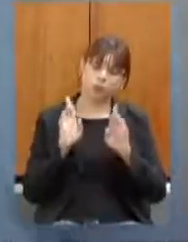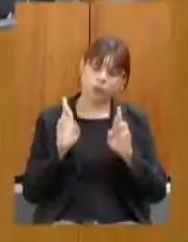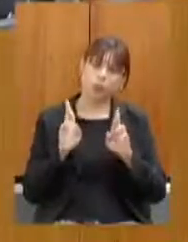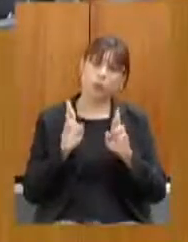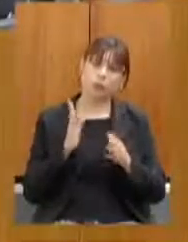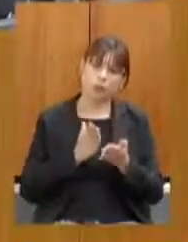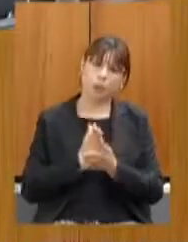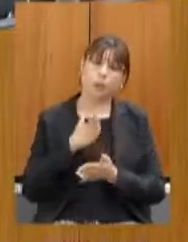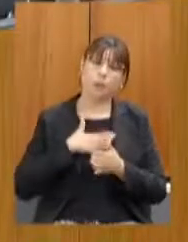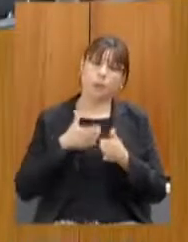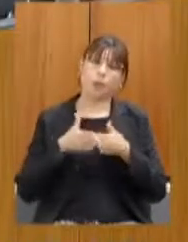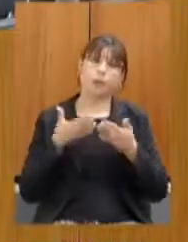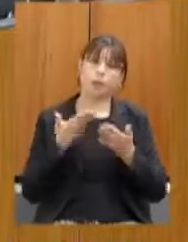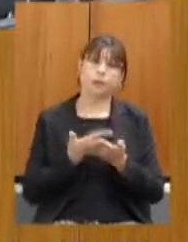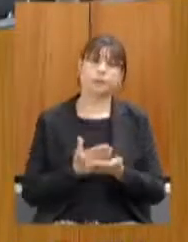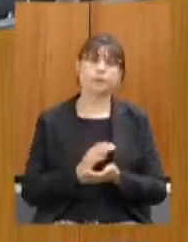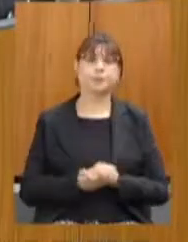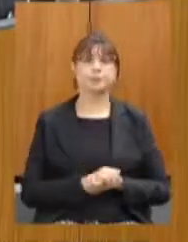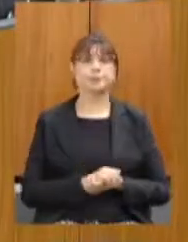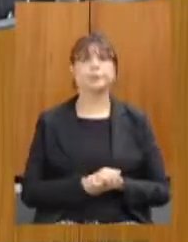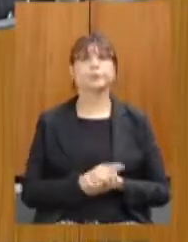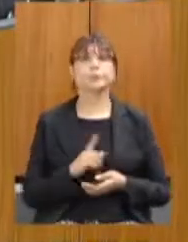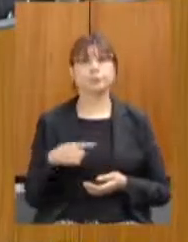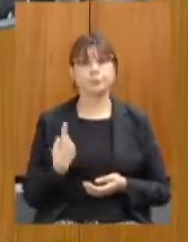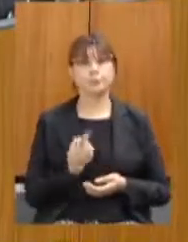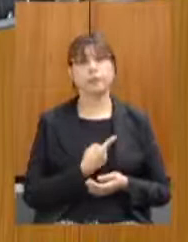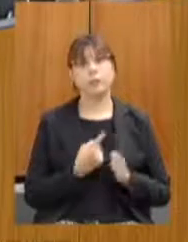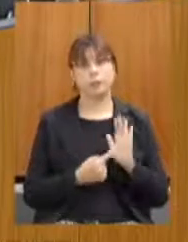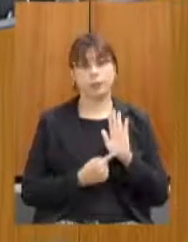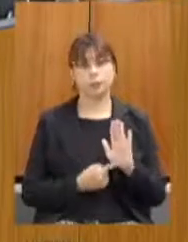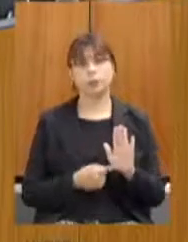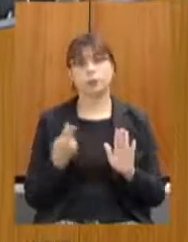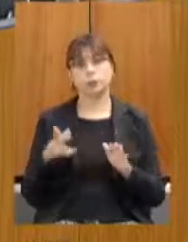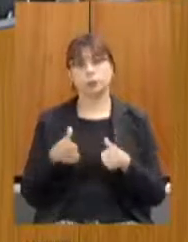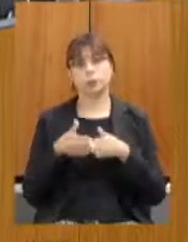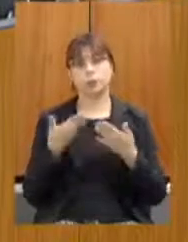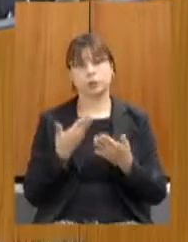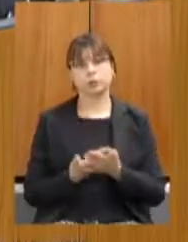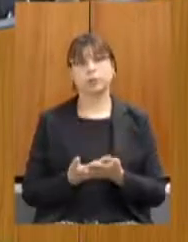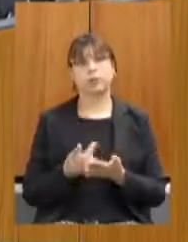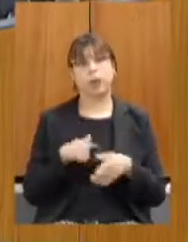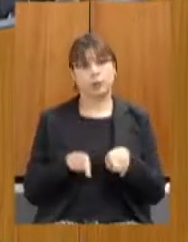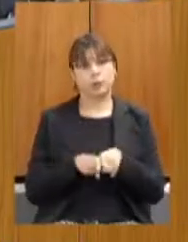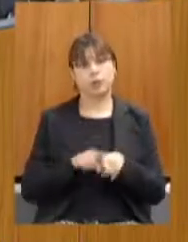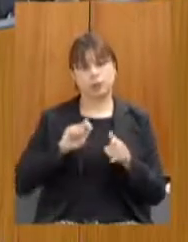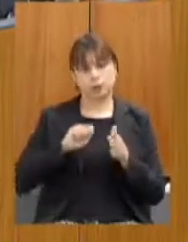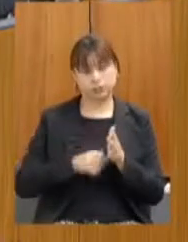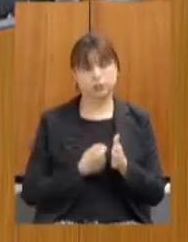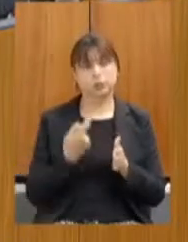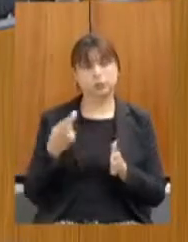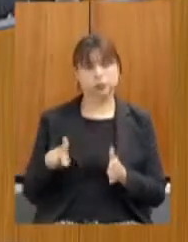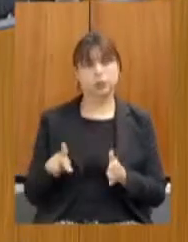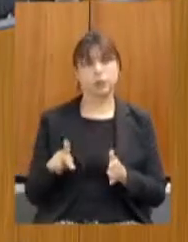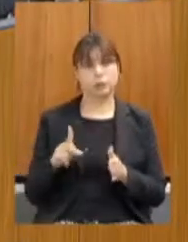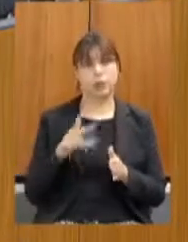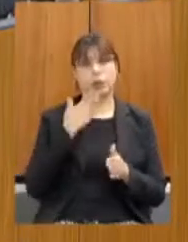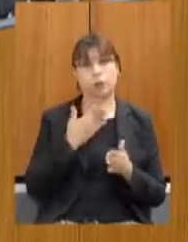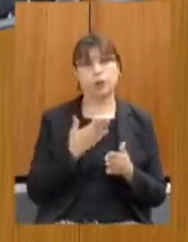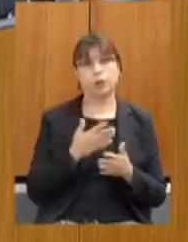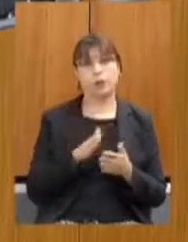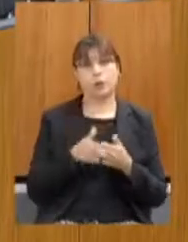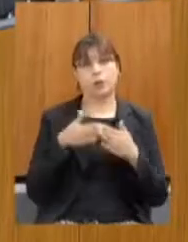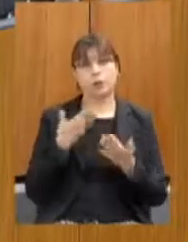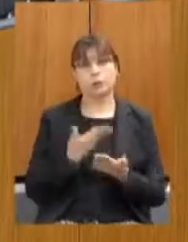também cheque alimento ele será colocado no momento certo a doer e inclusive e ou também assim meio àquele meio de vossa excelência por